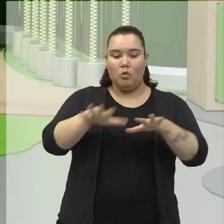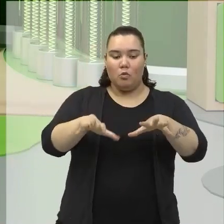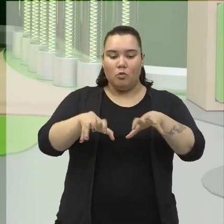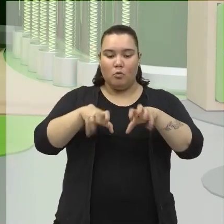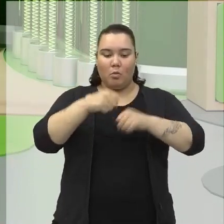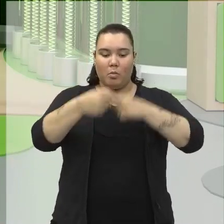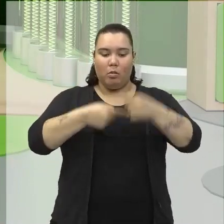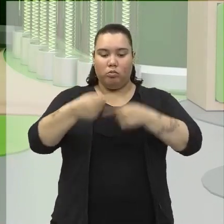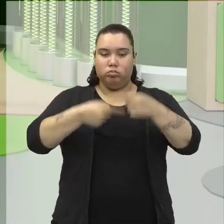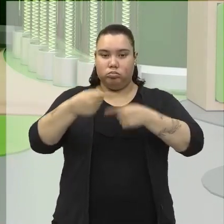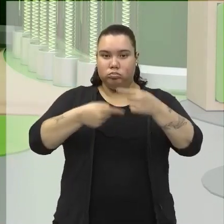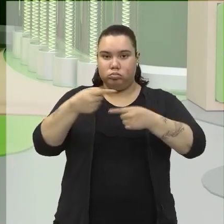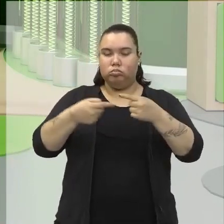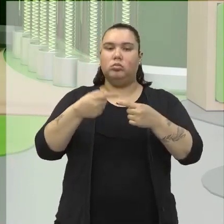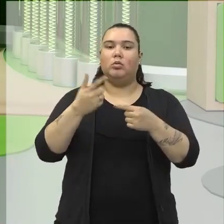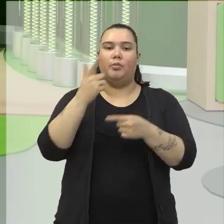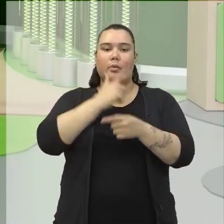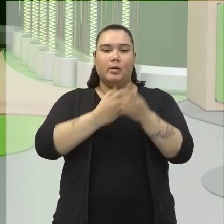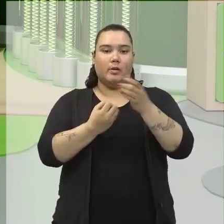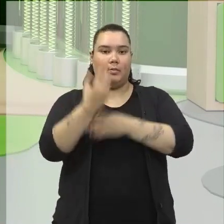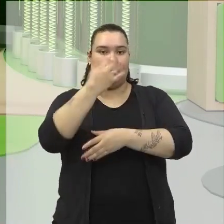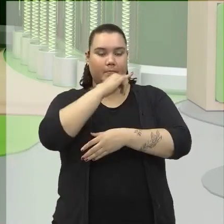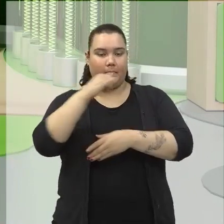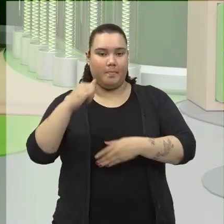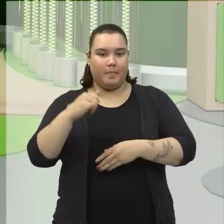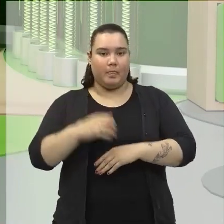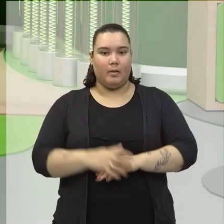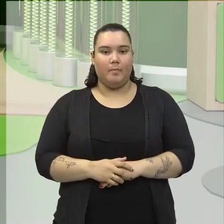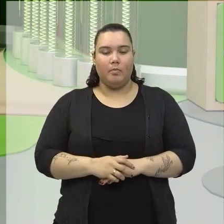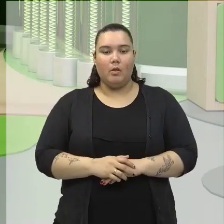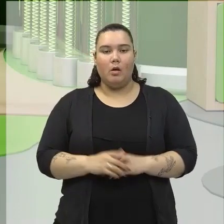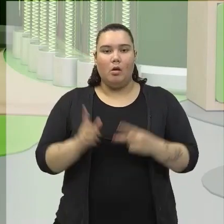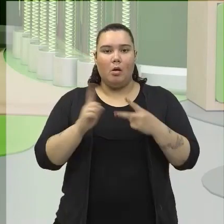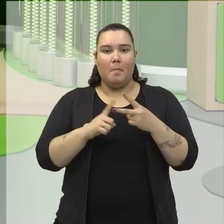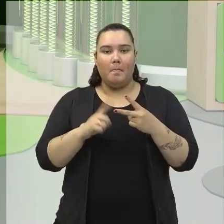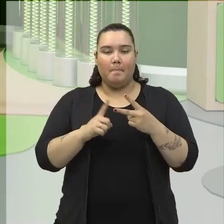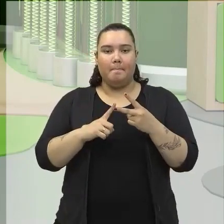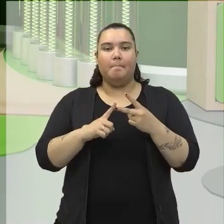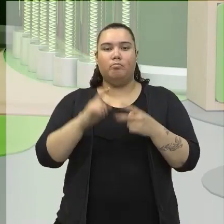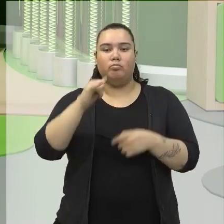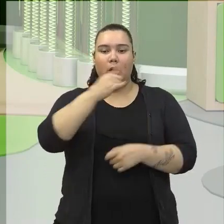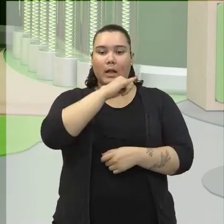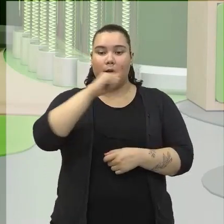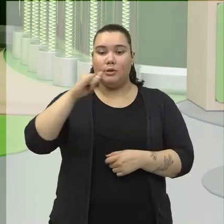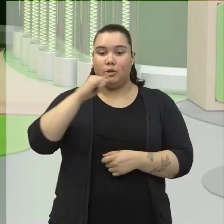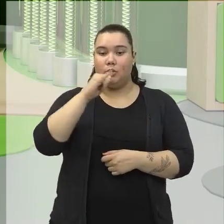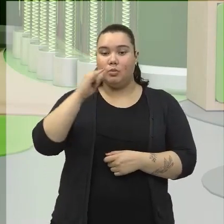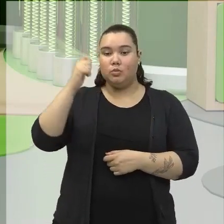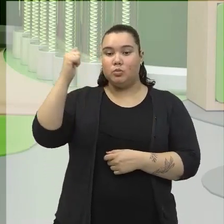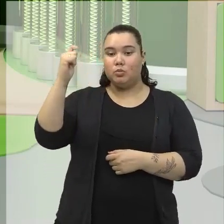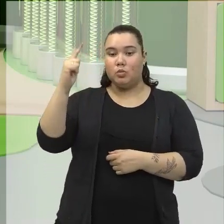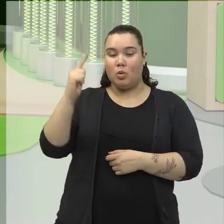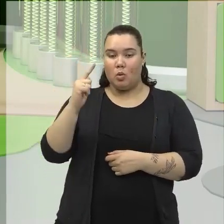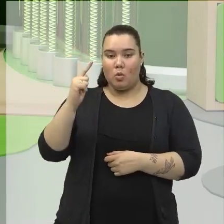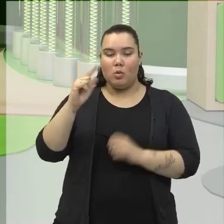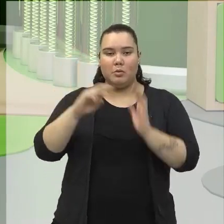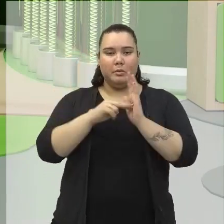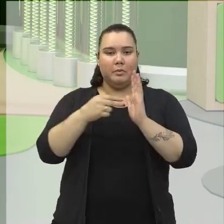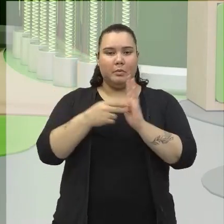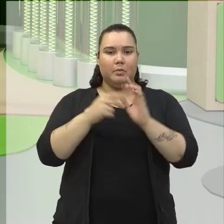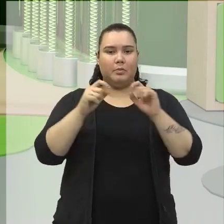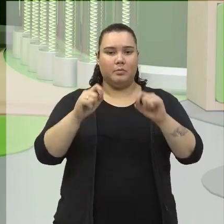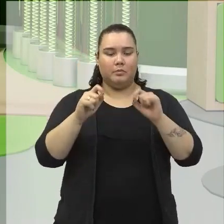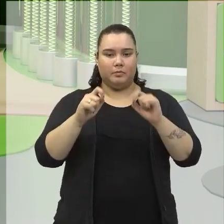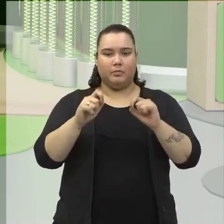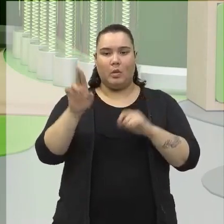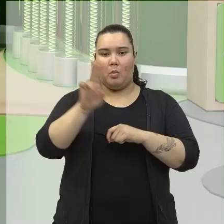turbinas e gerar energia. Nesse caso, a gente tem aqui painéis de energia solar, então a gente tem aqui a energia que